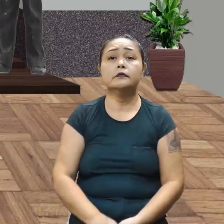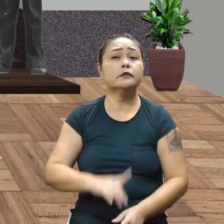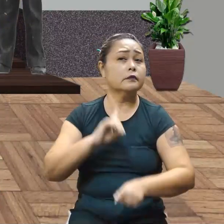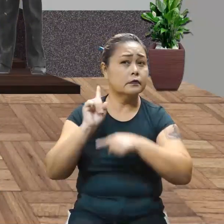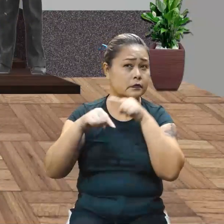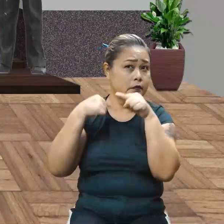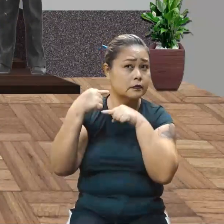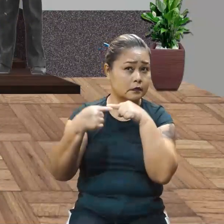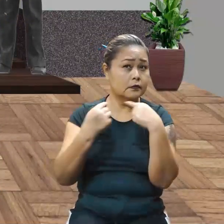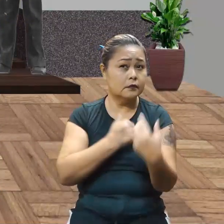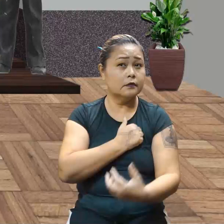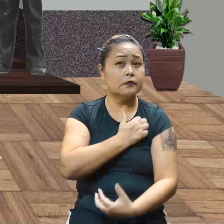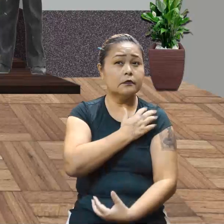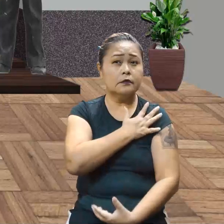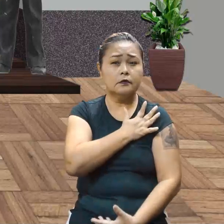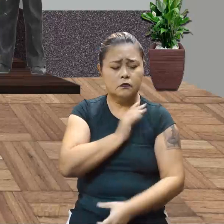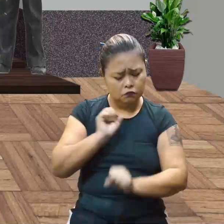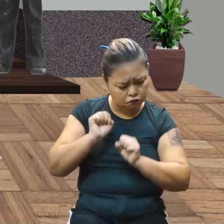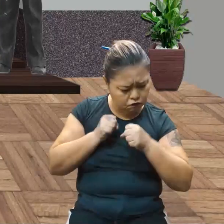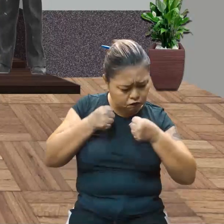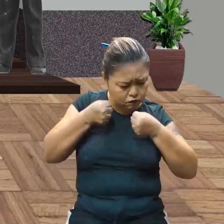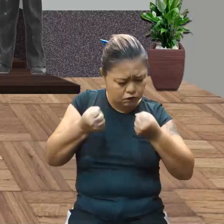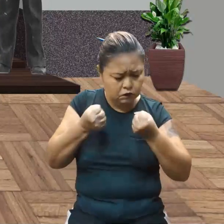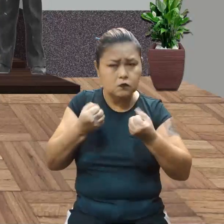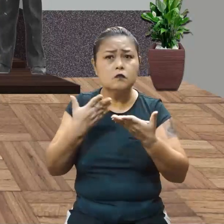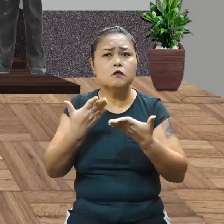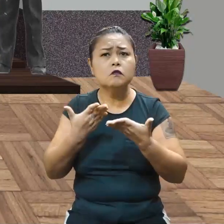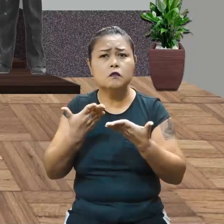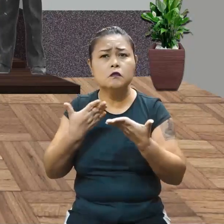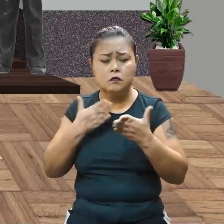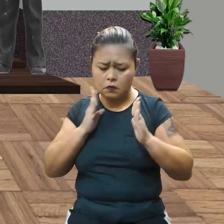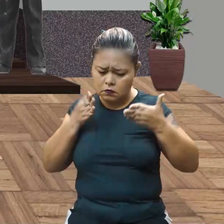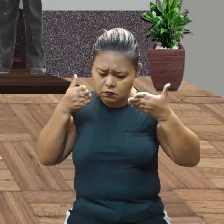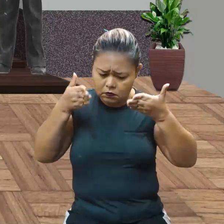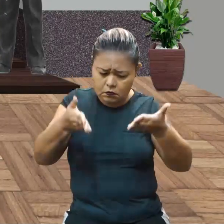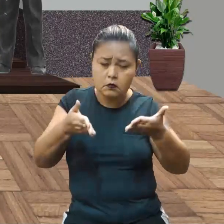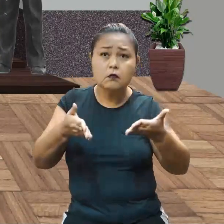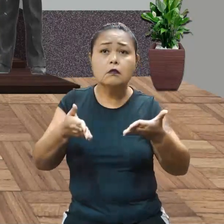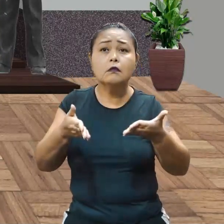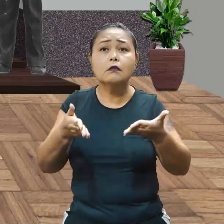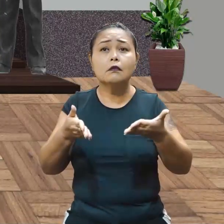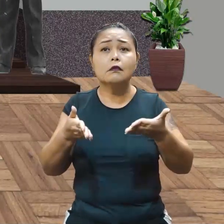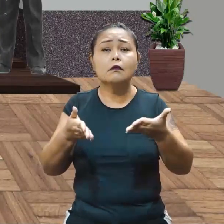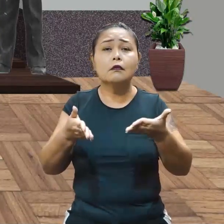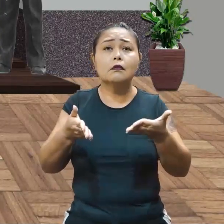Depois de se tornar militar, Rondon, com muito esforço, com muita luta, com muita dedicação,